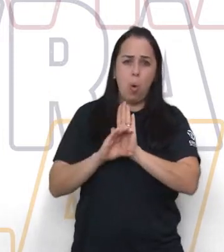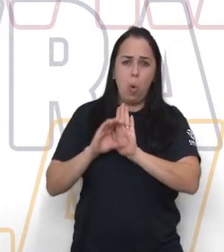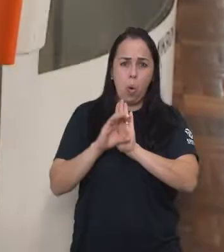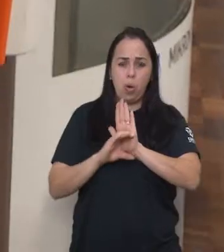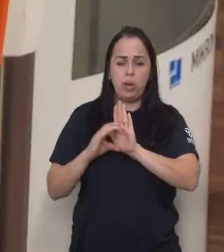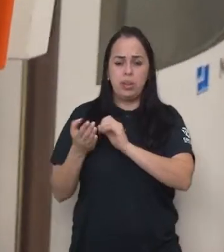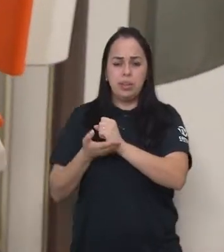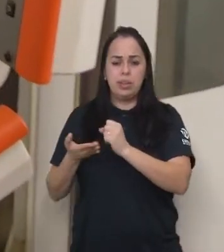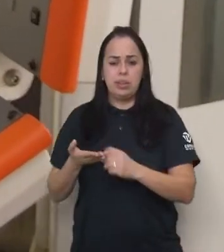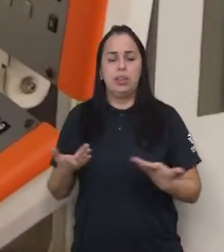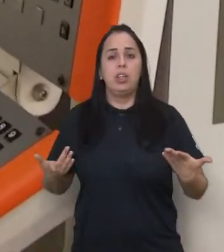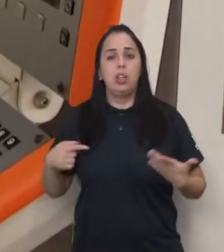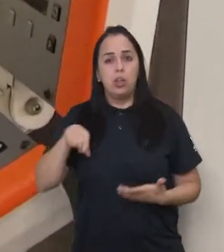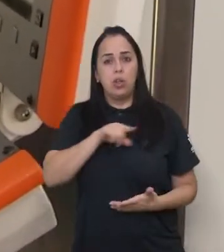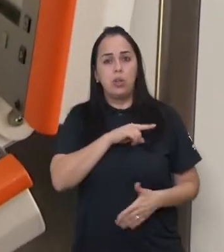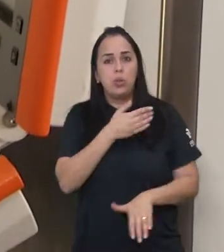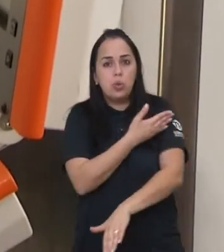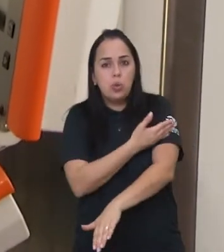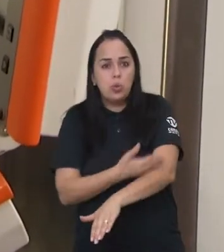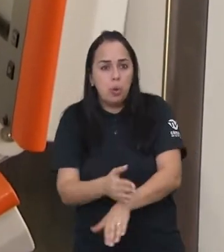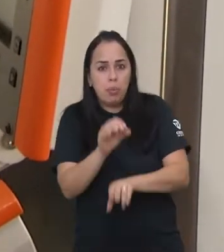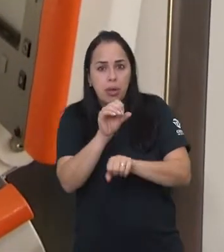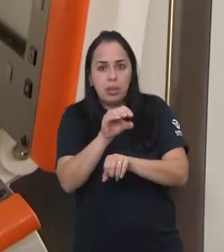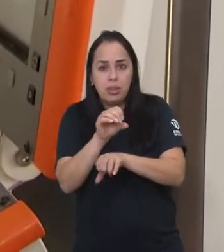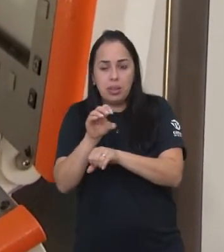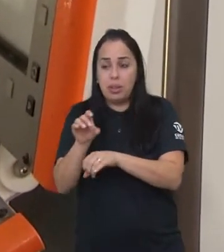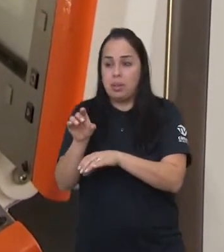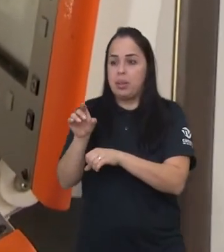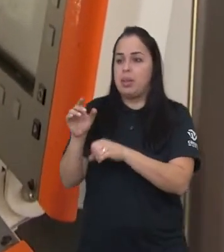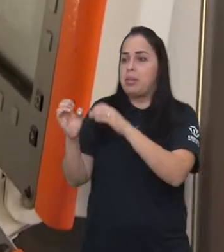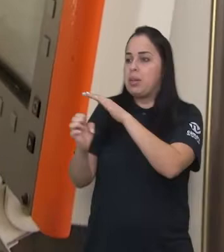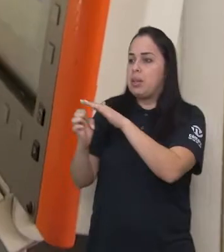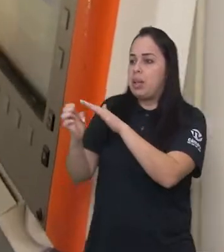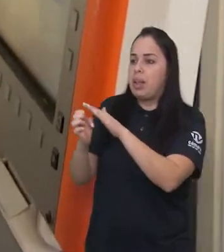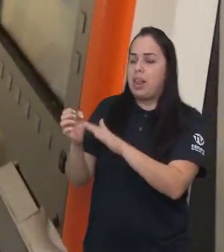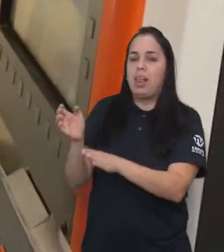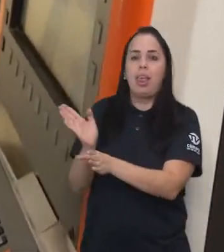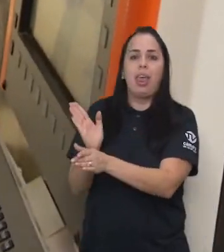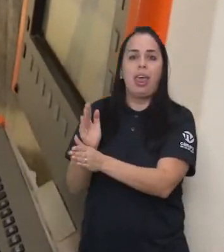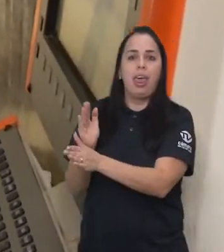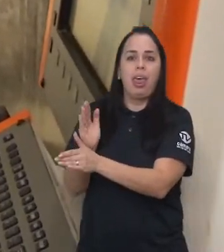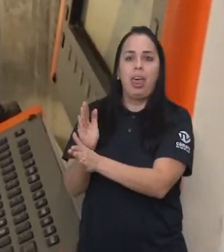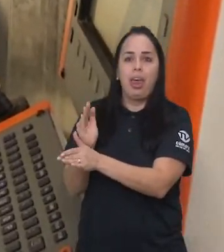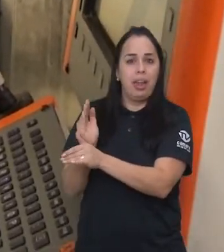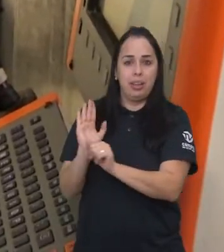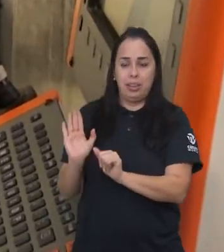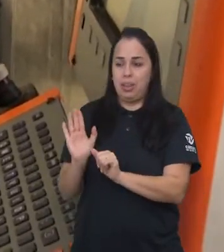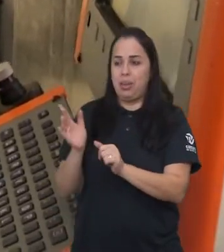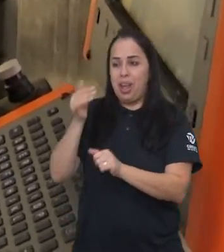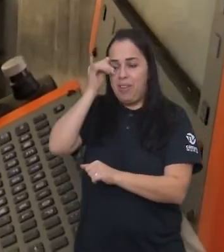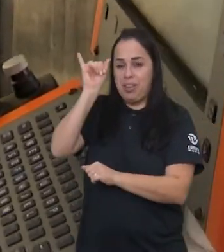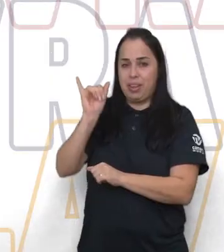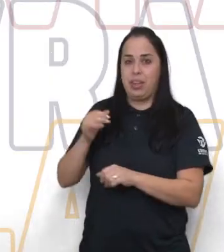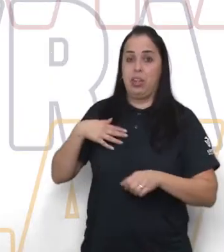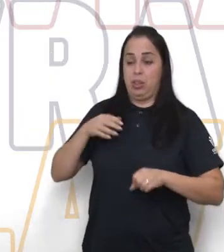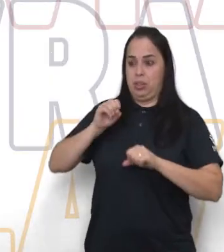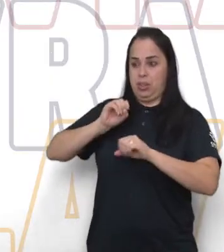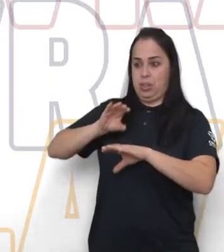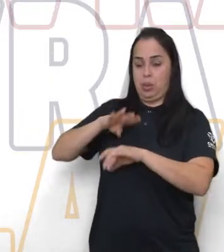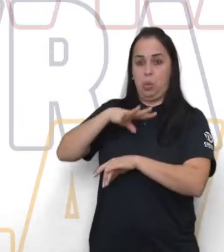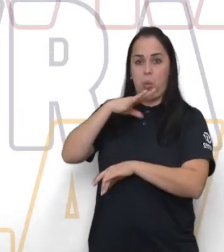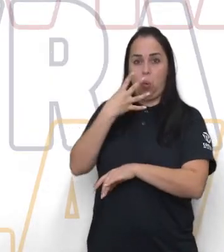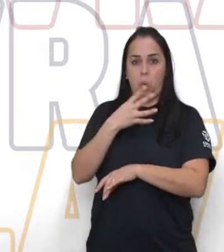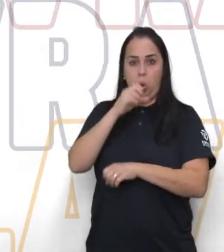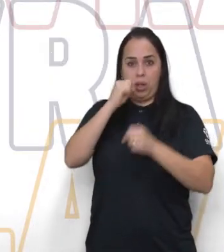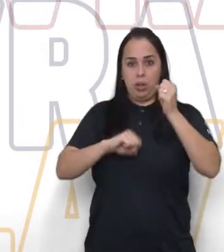até costuma abordar para as pessoas não para os empresários eles não ficarem desesperados né a gente fala muito